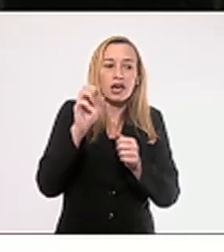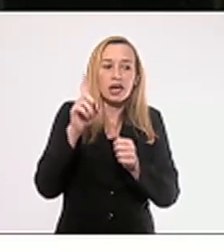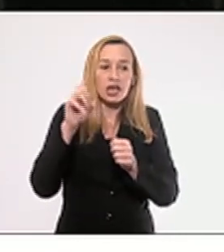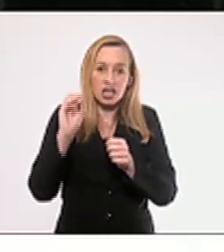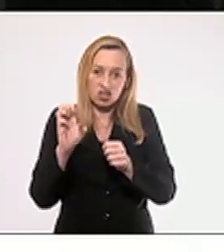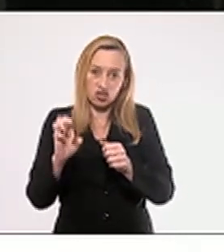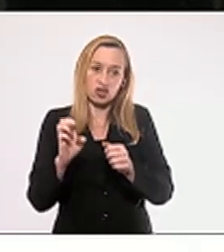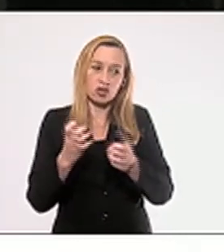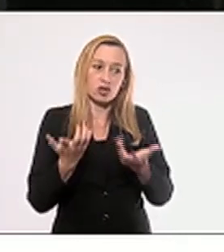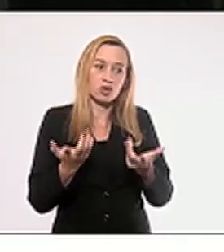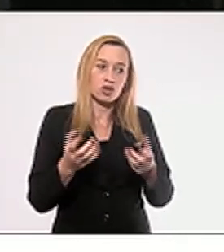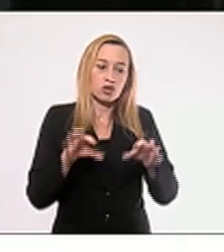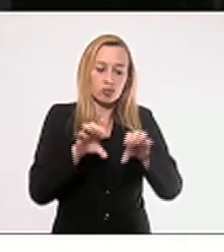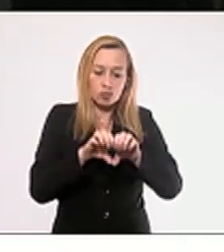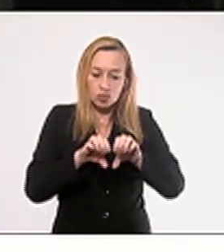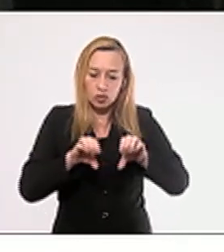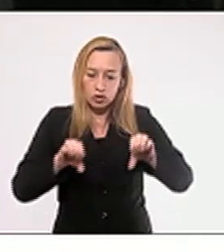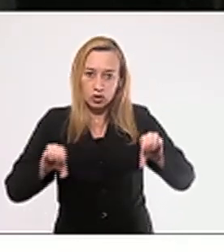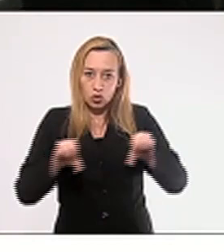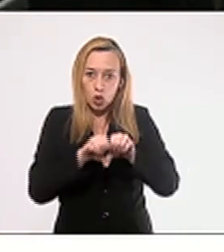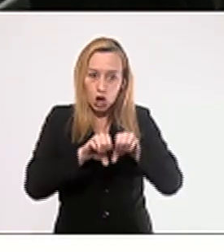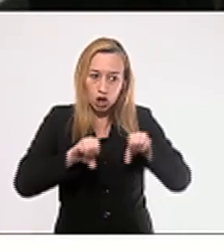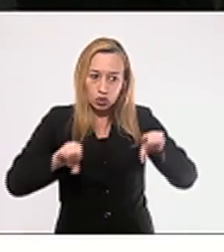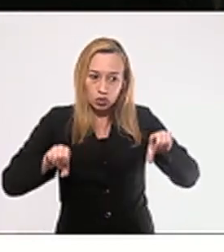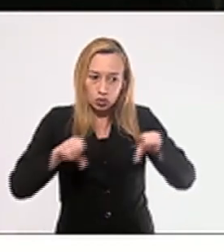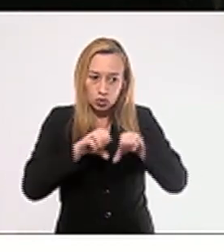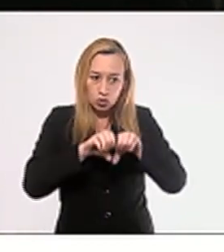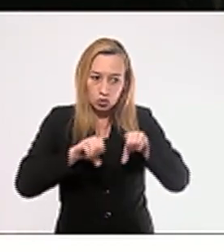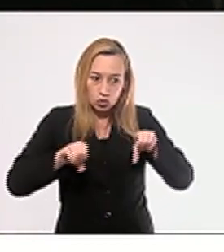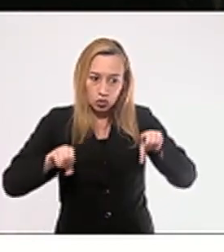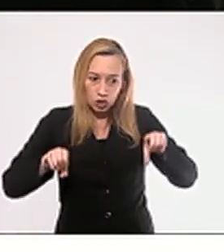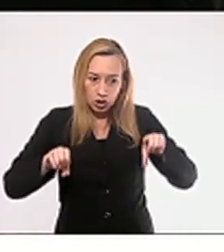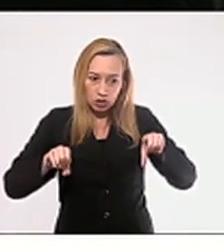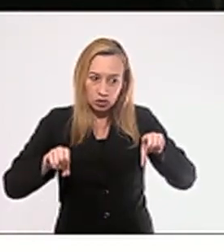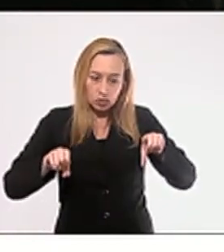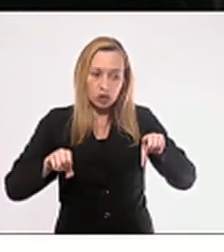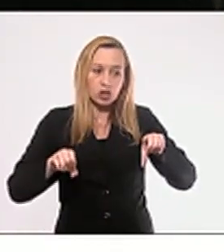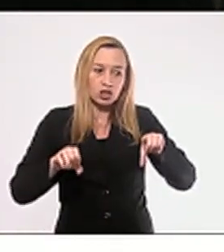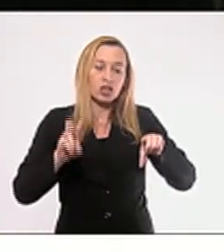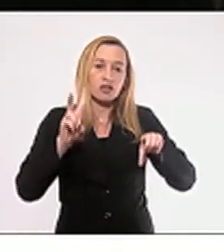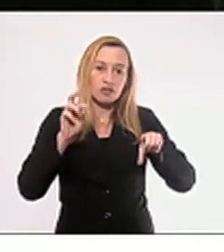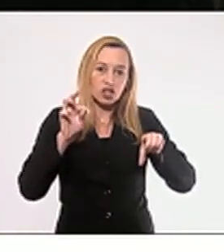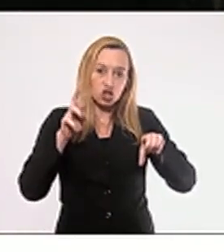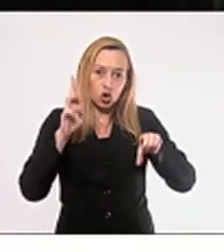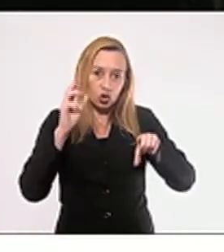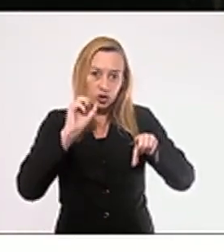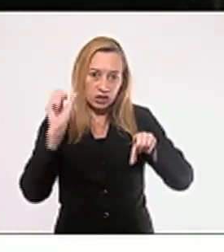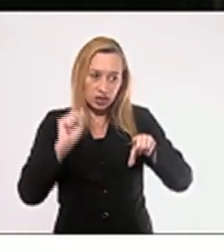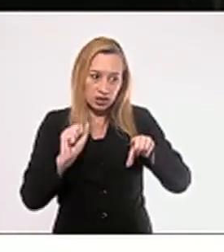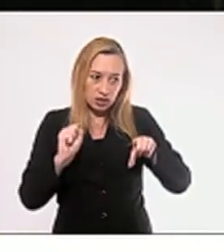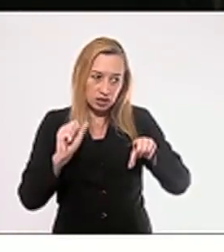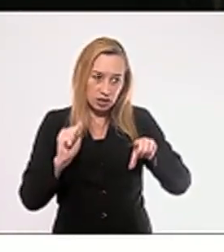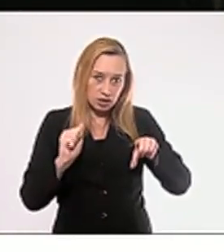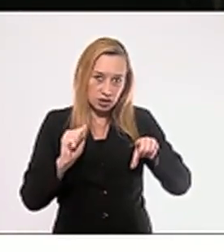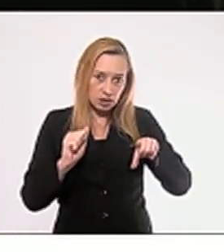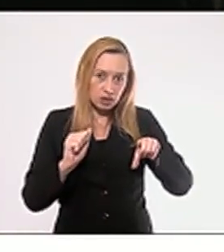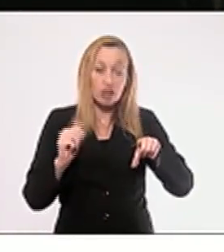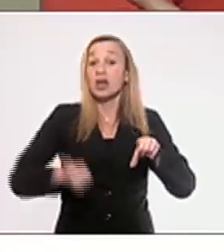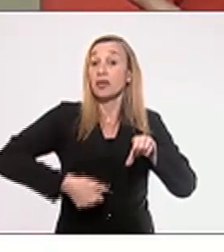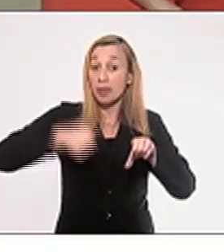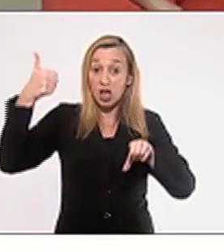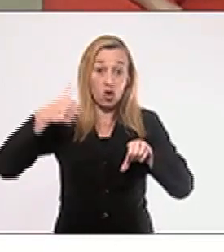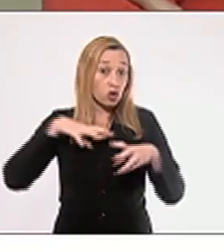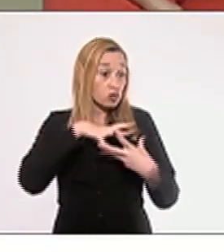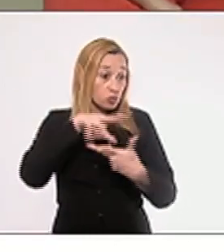rede propriamente dita, na distribuição. Sim, as ventosas. Isso. Inclusive, existem ventosas israelenses que são as melhores